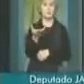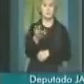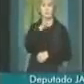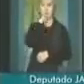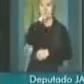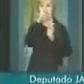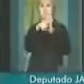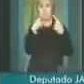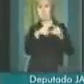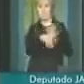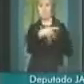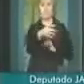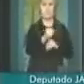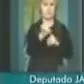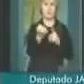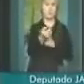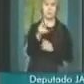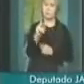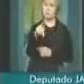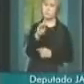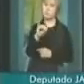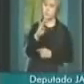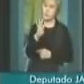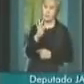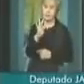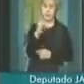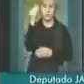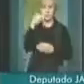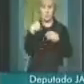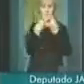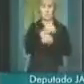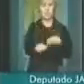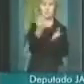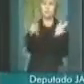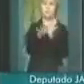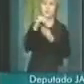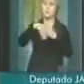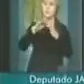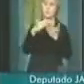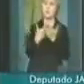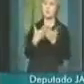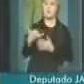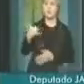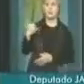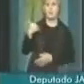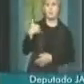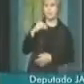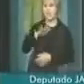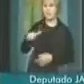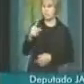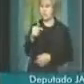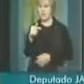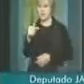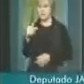escário da sociedade esse kit para 6 mil escolas para crianças de 7 a 12 anos